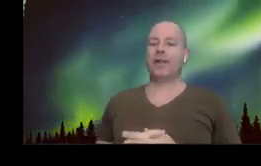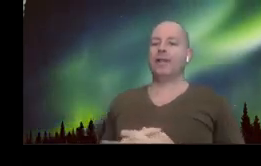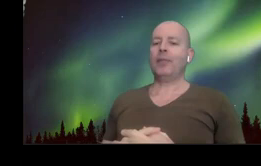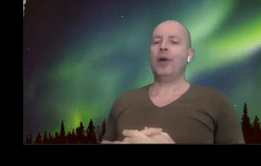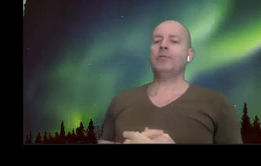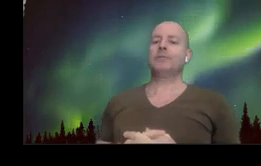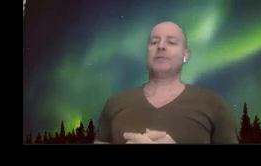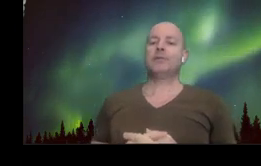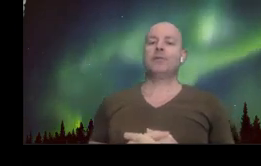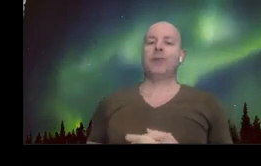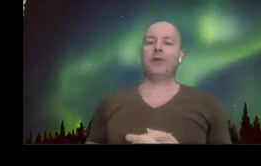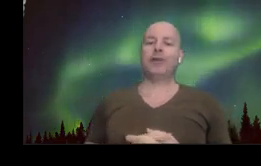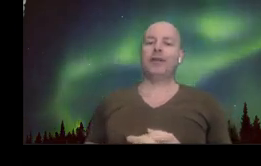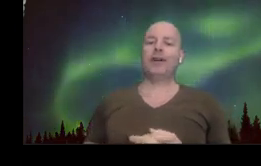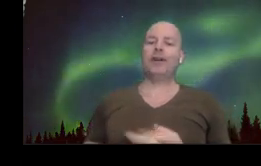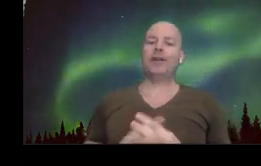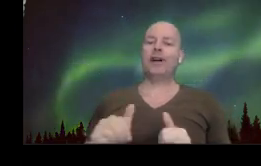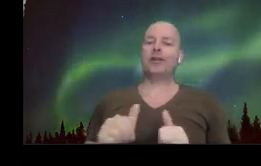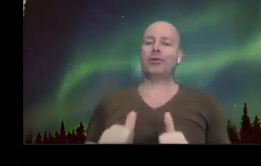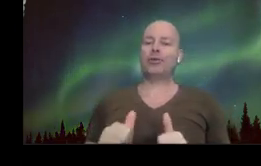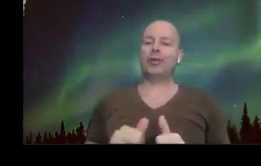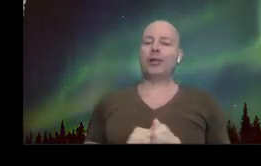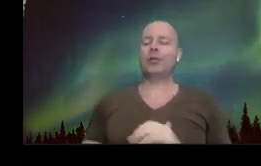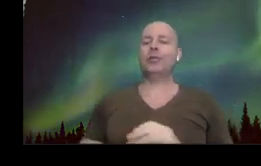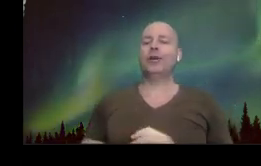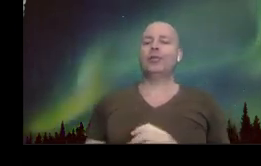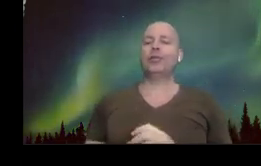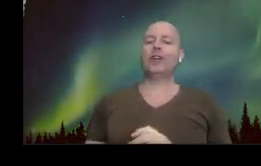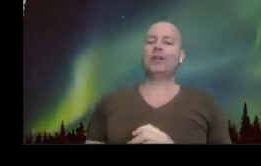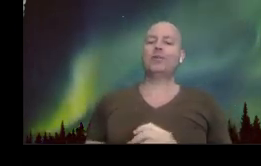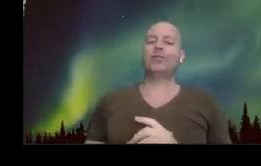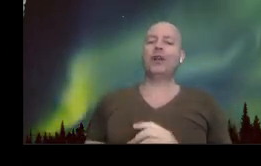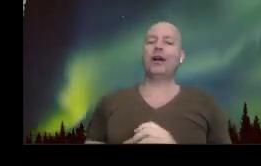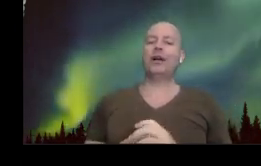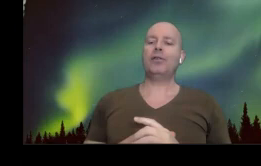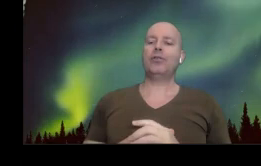tem. Tá bom? Espero que tenha ficado tudo certo.